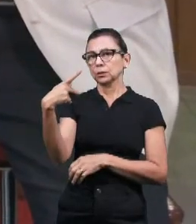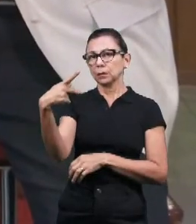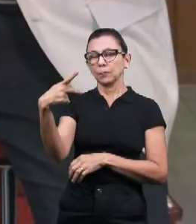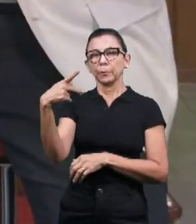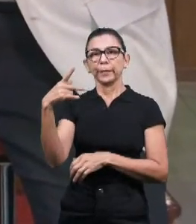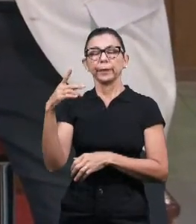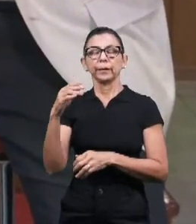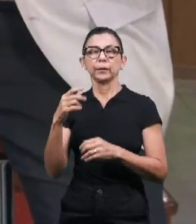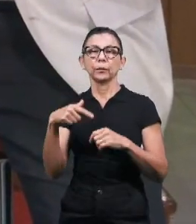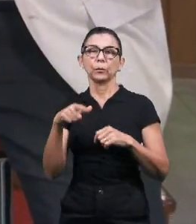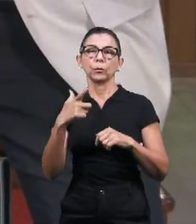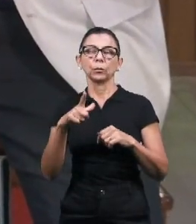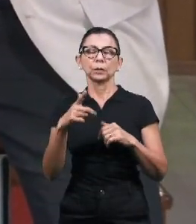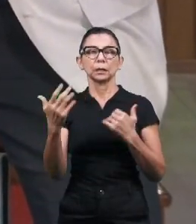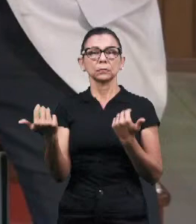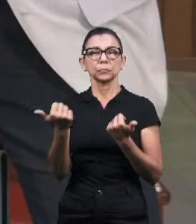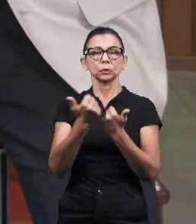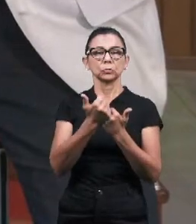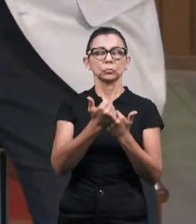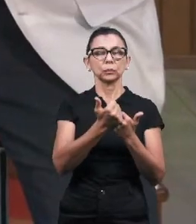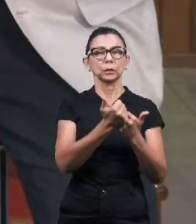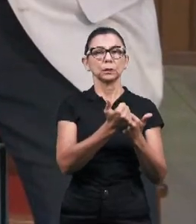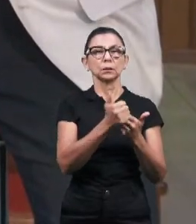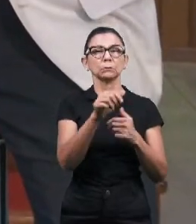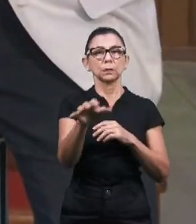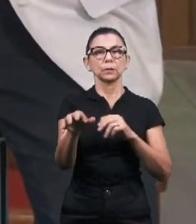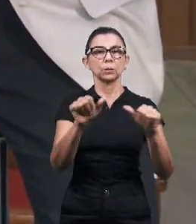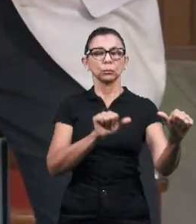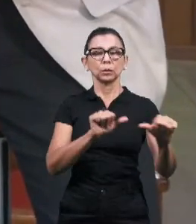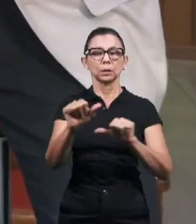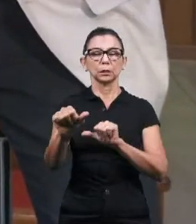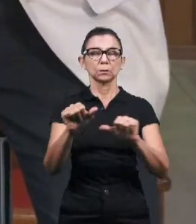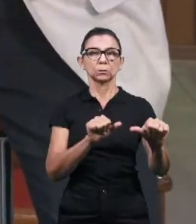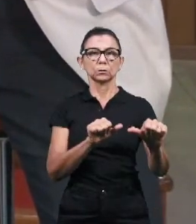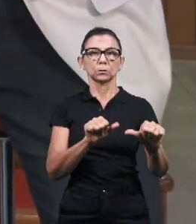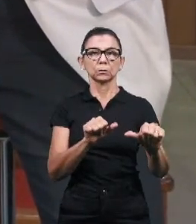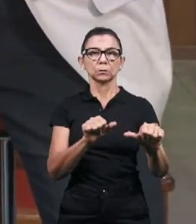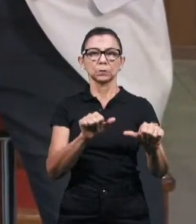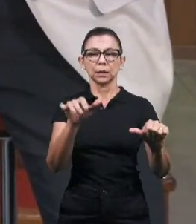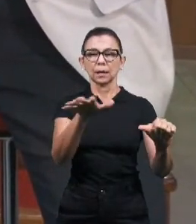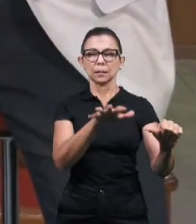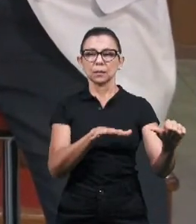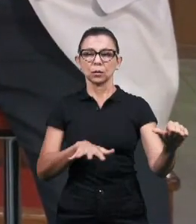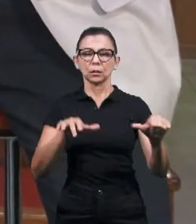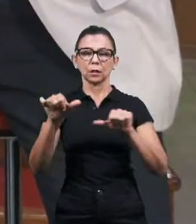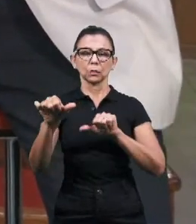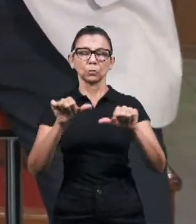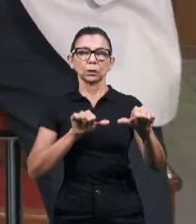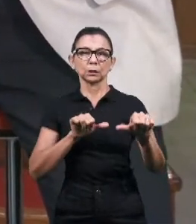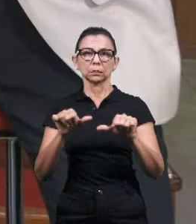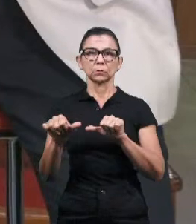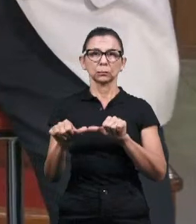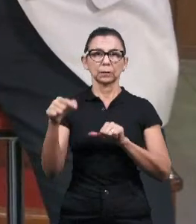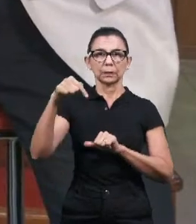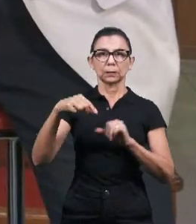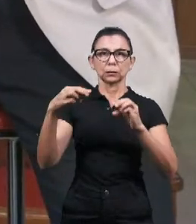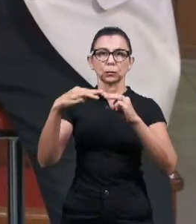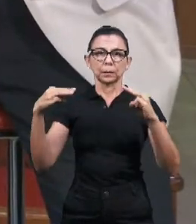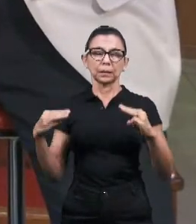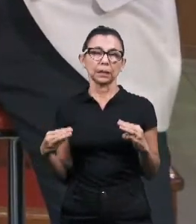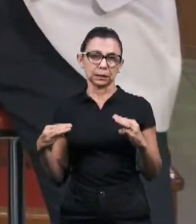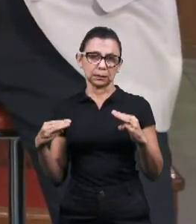seminário ficava o grupo de louvor de Santa Cecília, então era por igreja. Exato. Não existia um grupo realmente do Manaim.